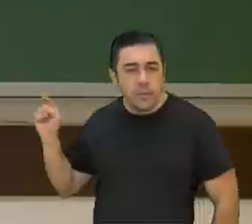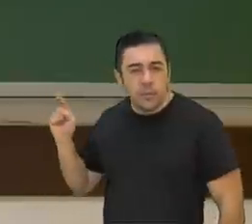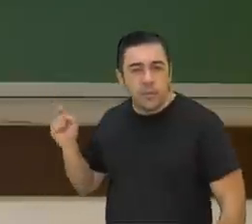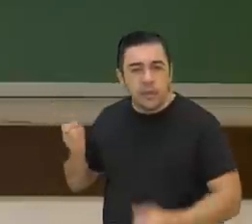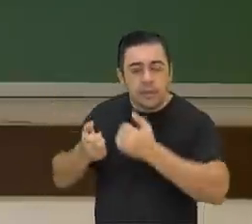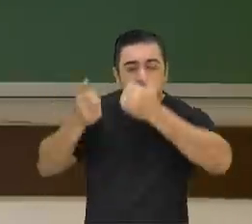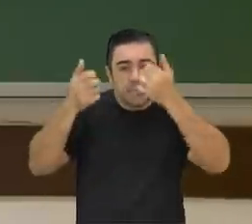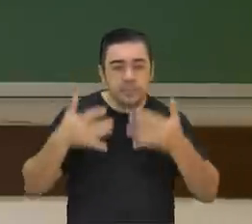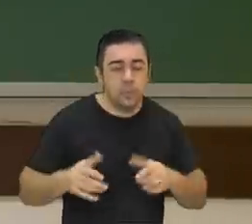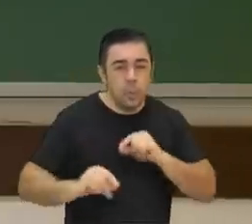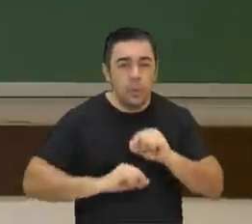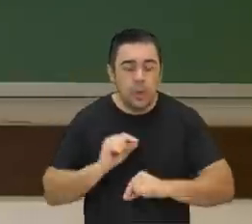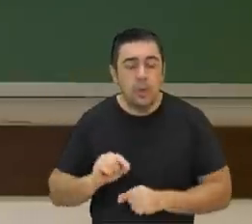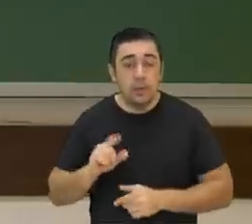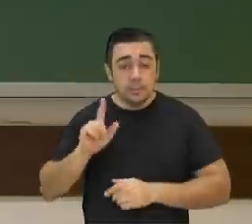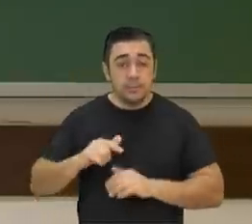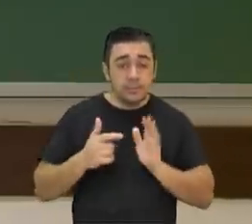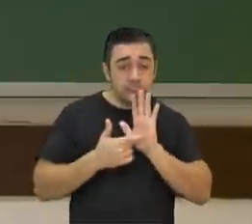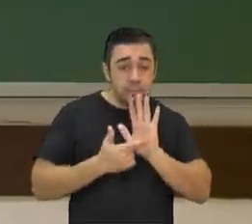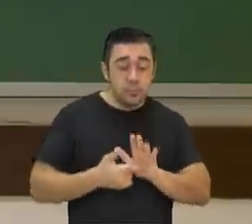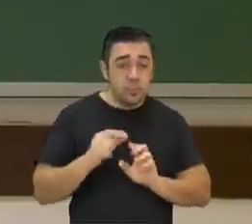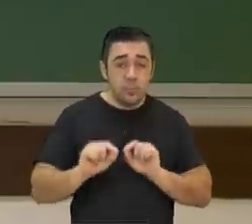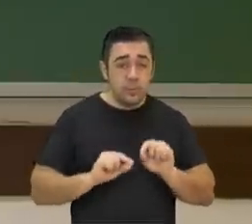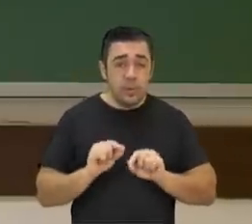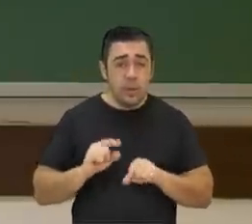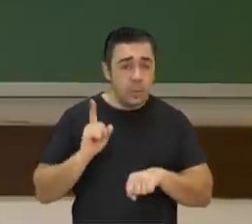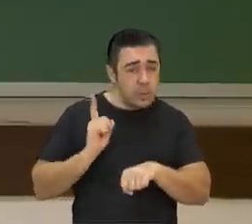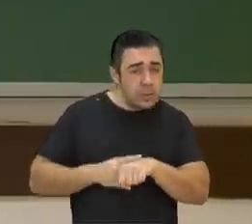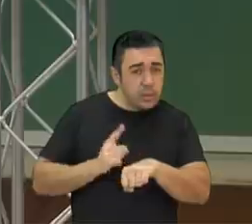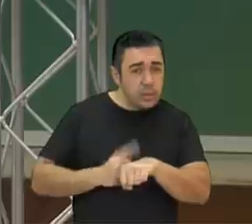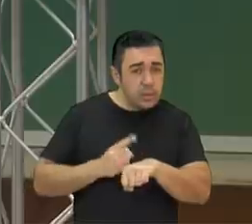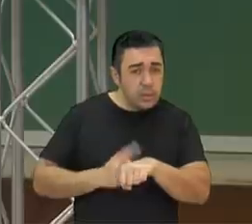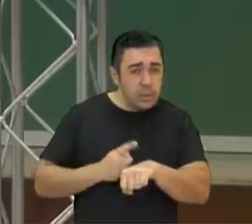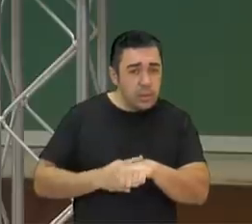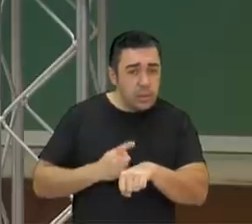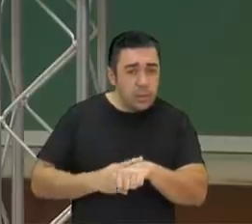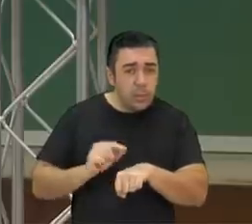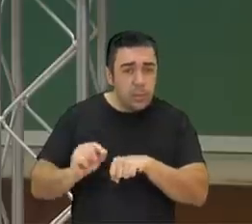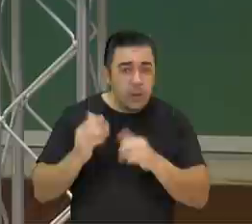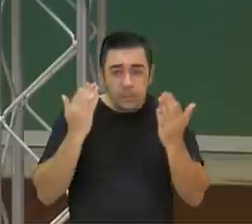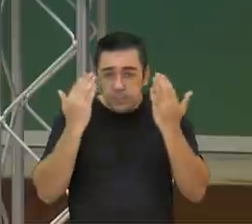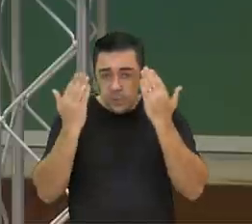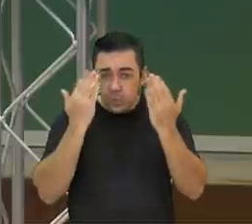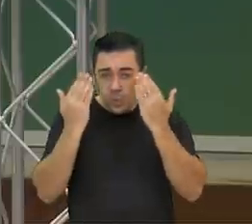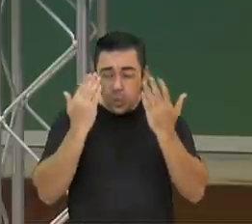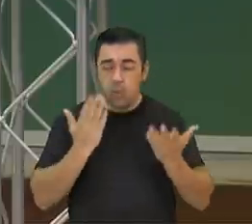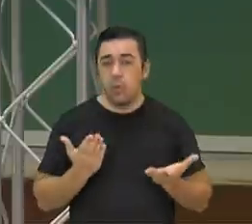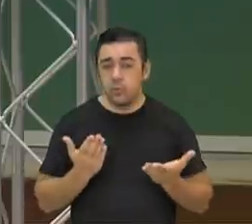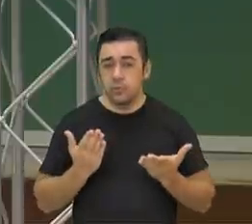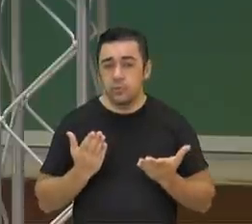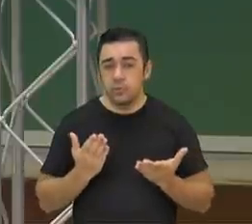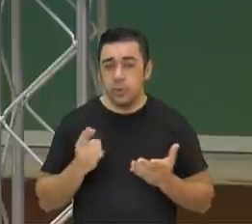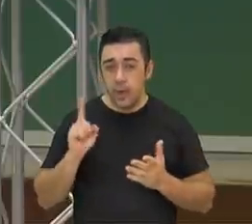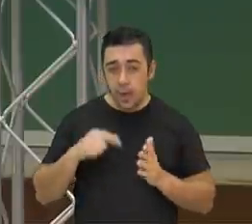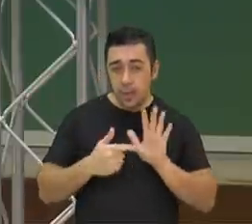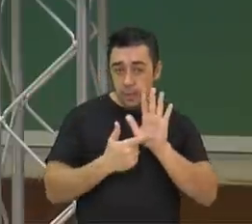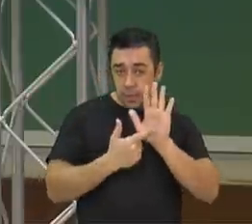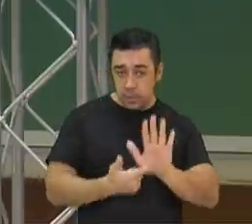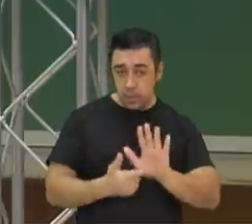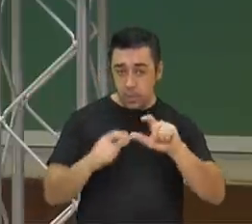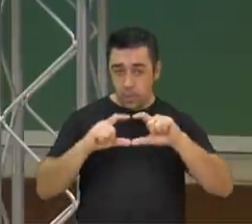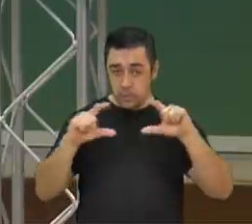retrata um pouco do tempo psicológico. Né? Então, o que é o tempo psicológico sendo demonstrado